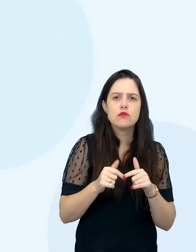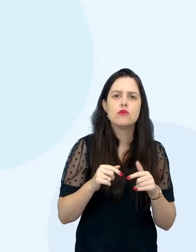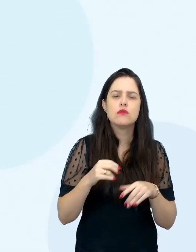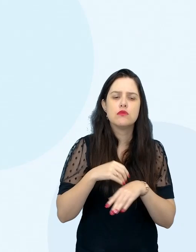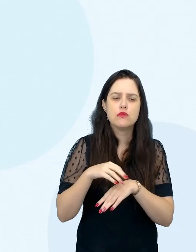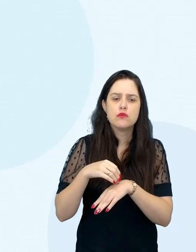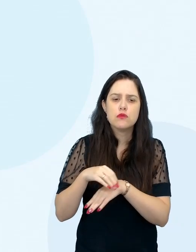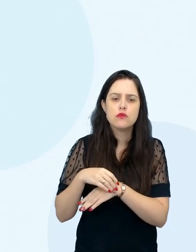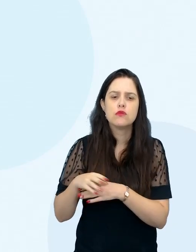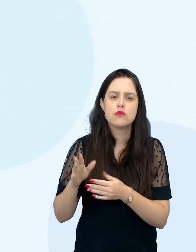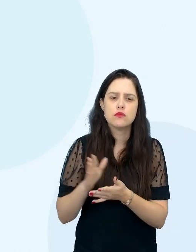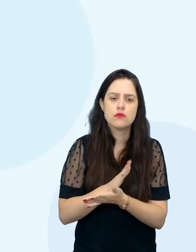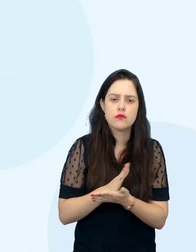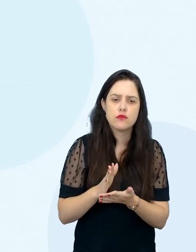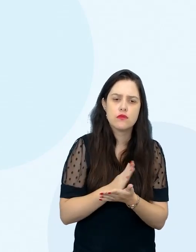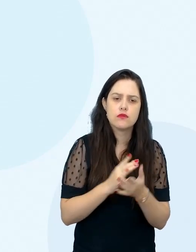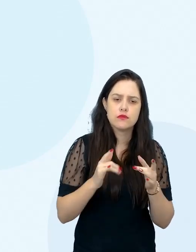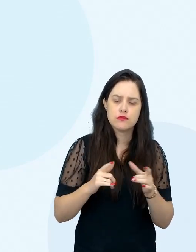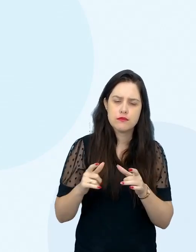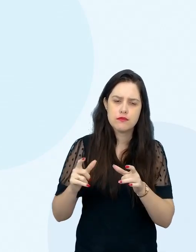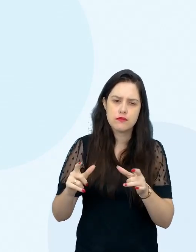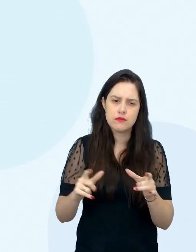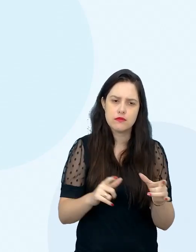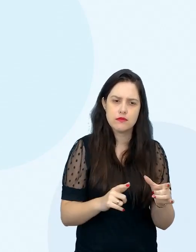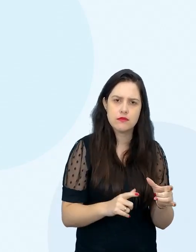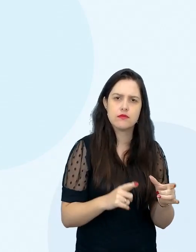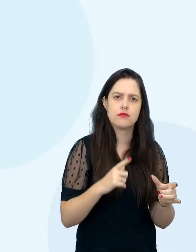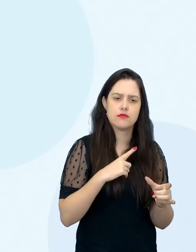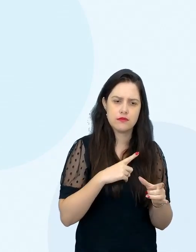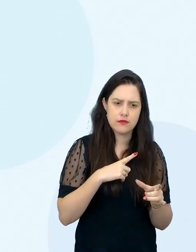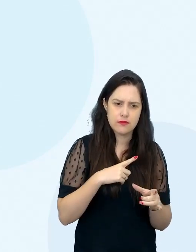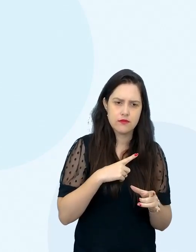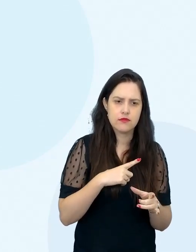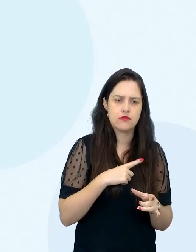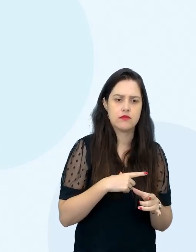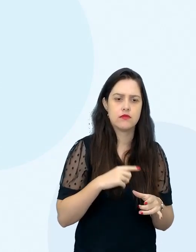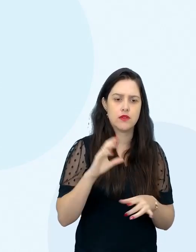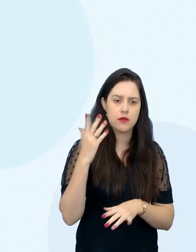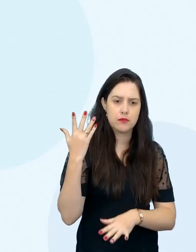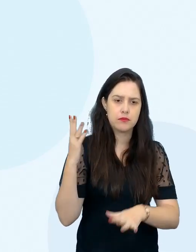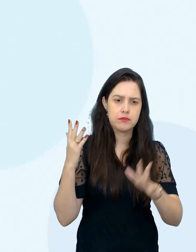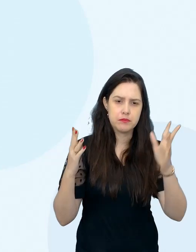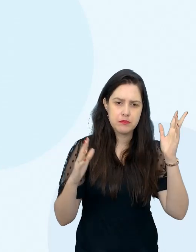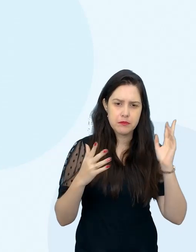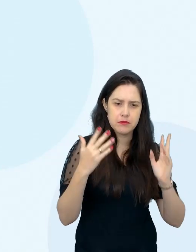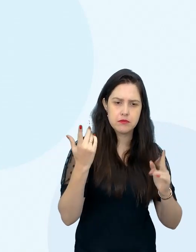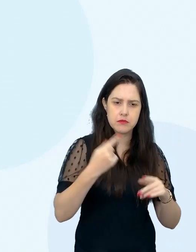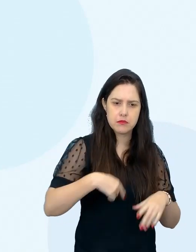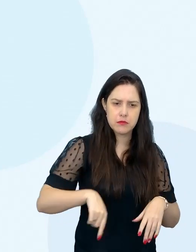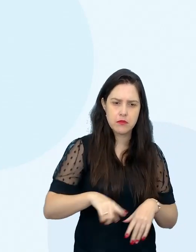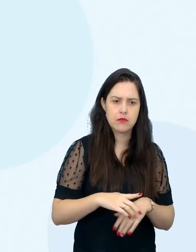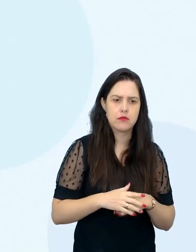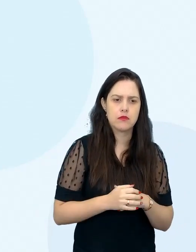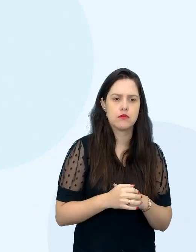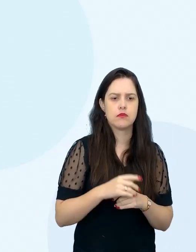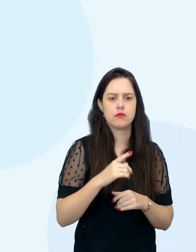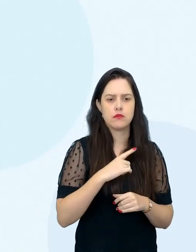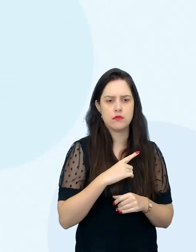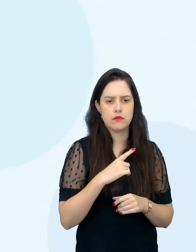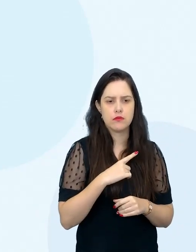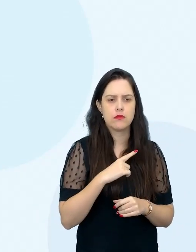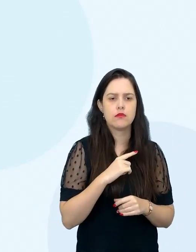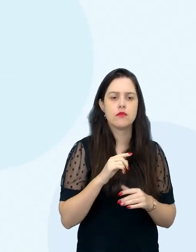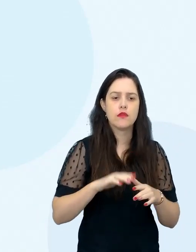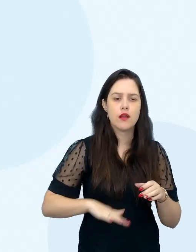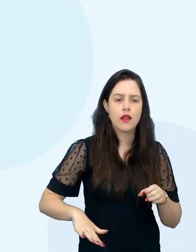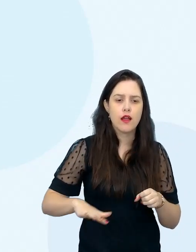o ODS 11, Cidades e Comunidades Sustentáveis, que tem a ver aí com paisagens urbanas, né, que é o nosso foco. Habilidade de retomada,